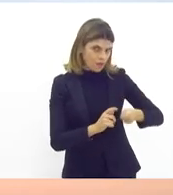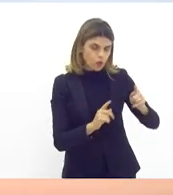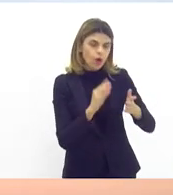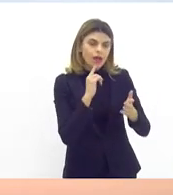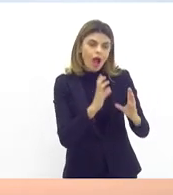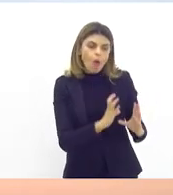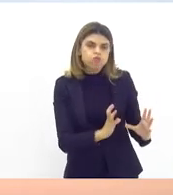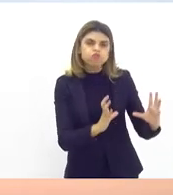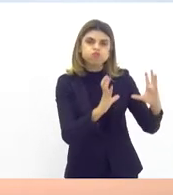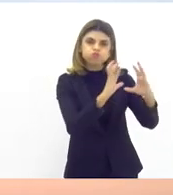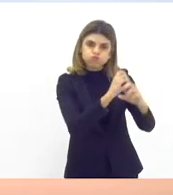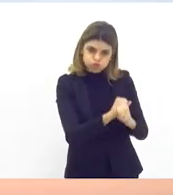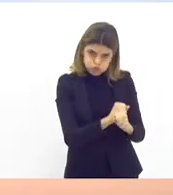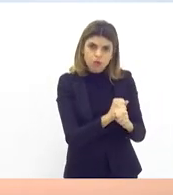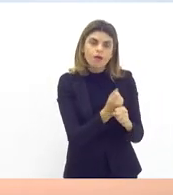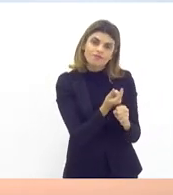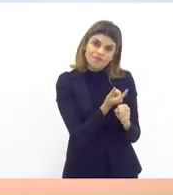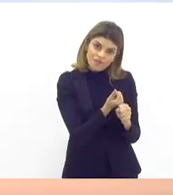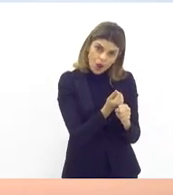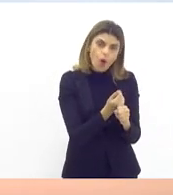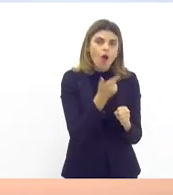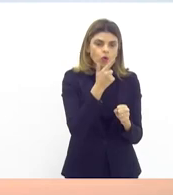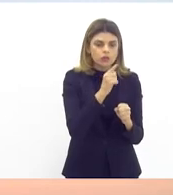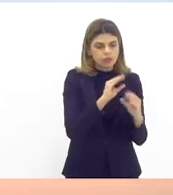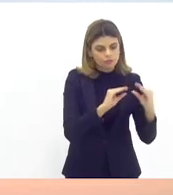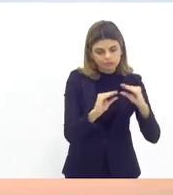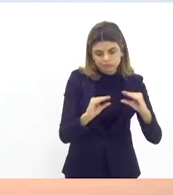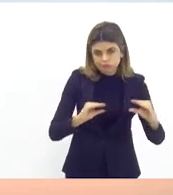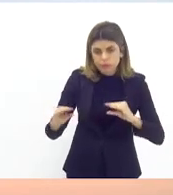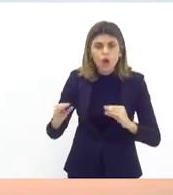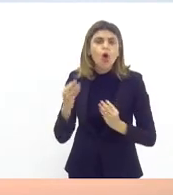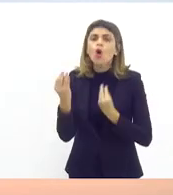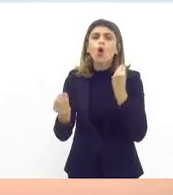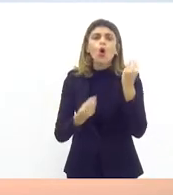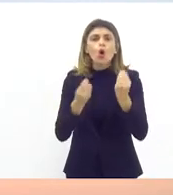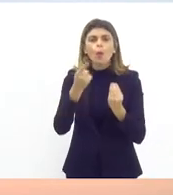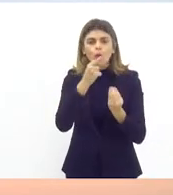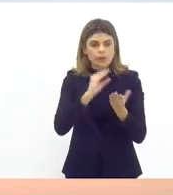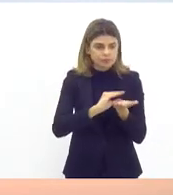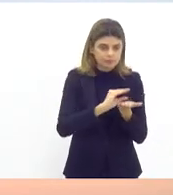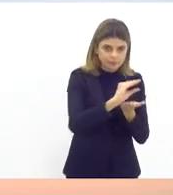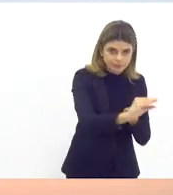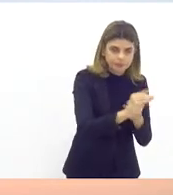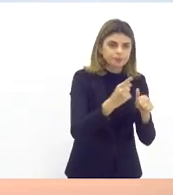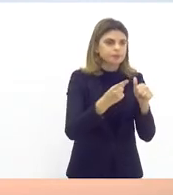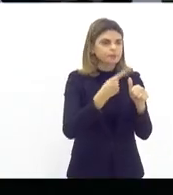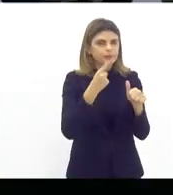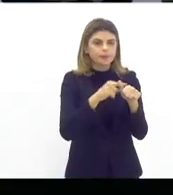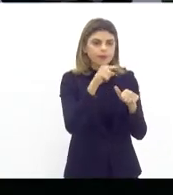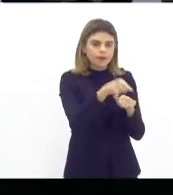recurso alocado para o seguro-receita que acaba definindo esse limite. Como é que você vai alocando esse dinheiro? Você aloca primeiro